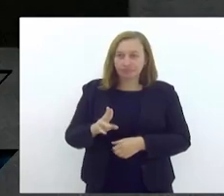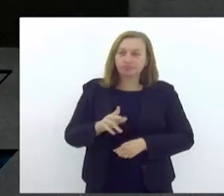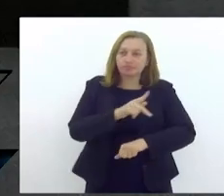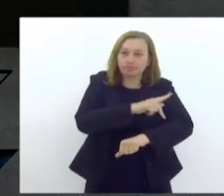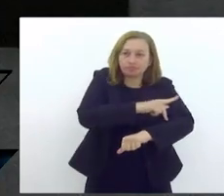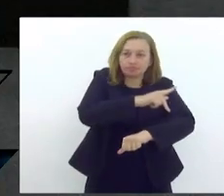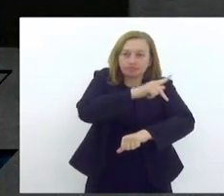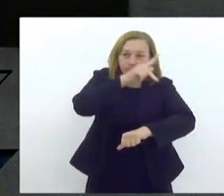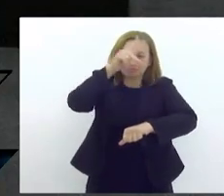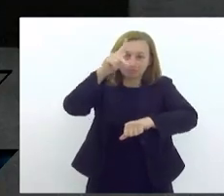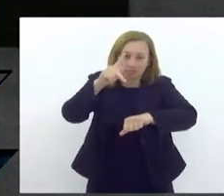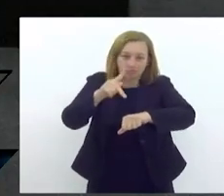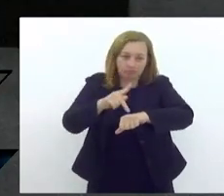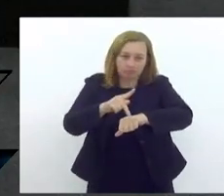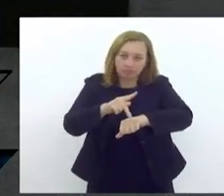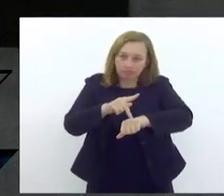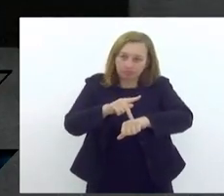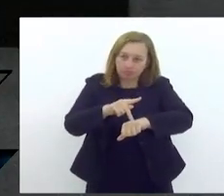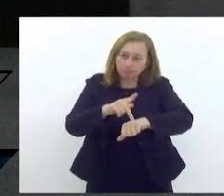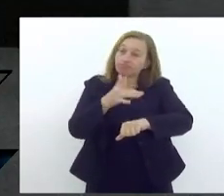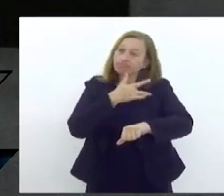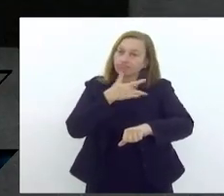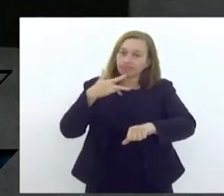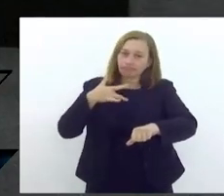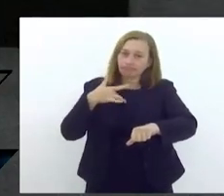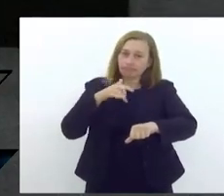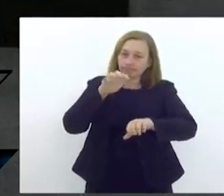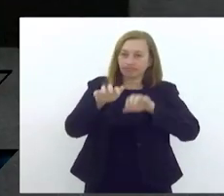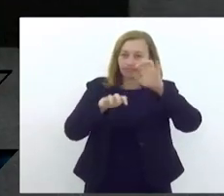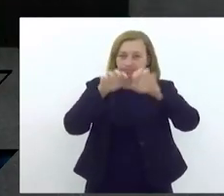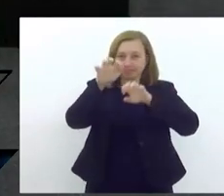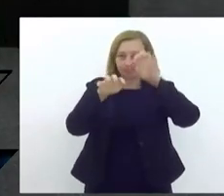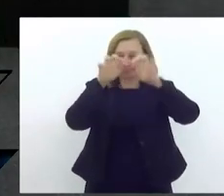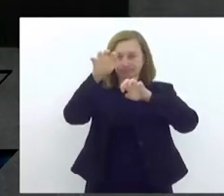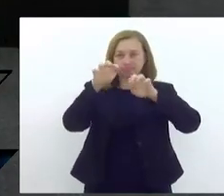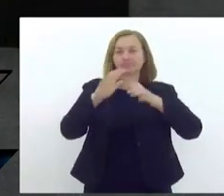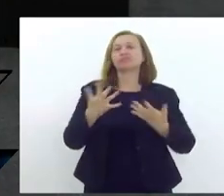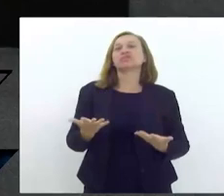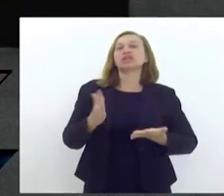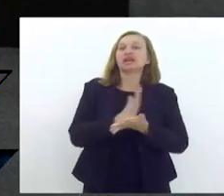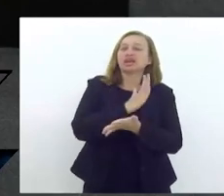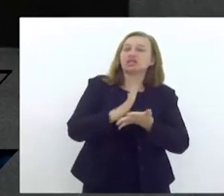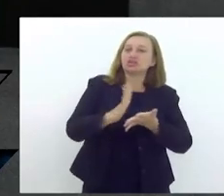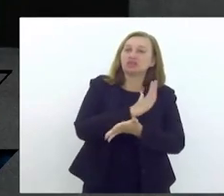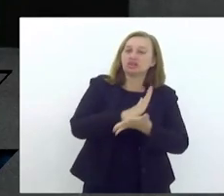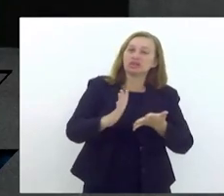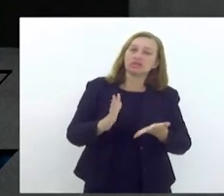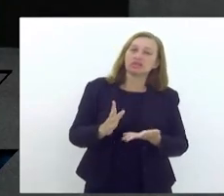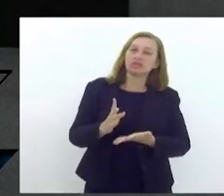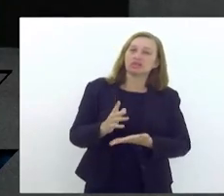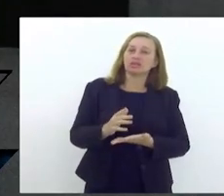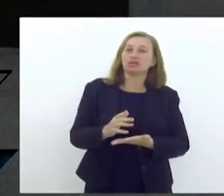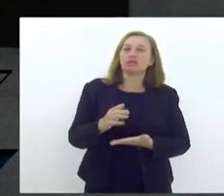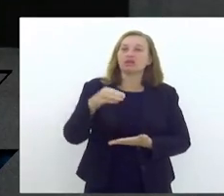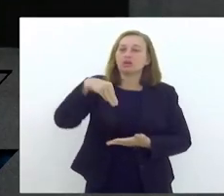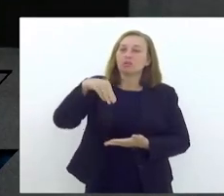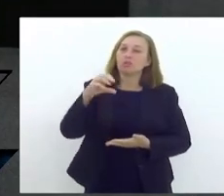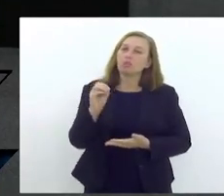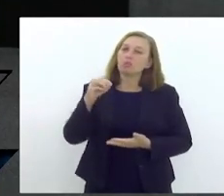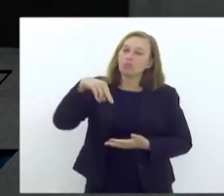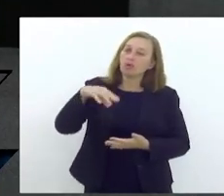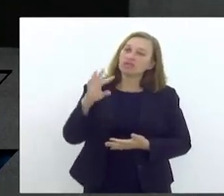muito saudável Além disso muitas vezes montanhistas descobrem